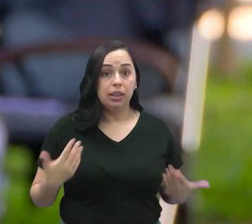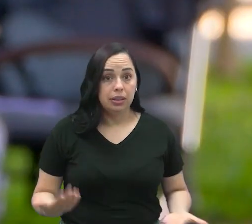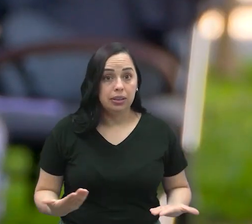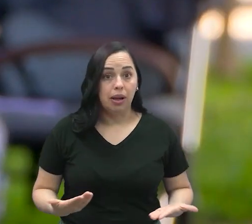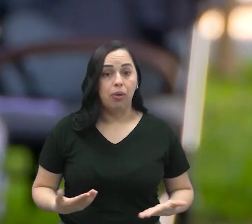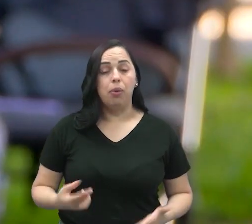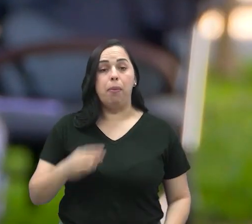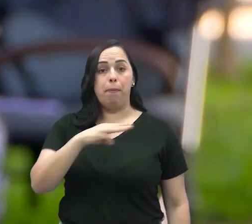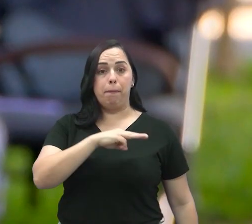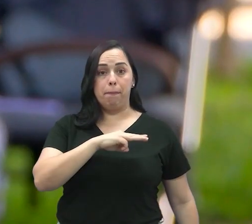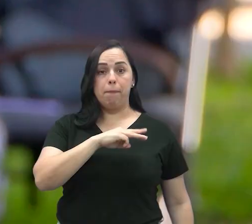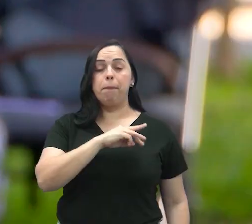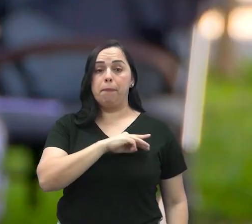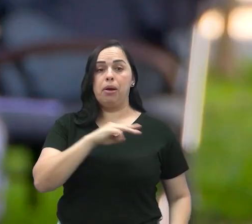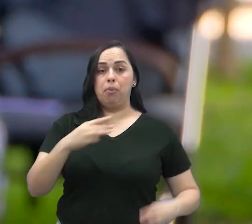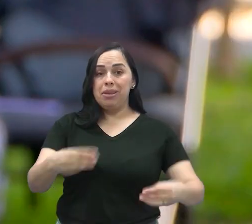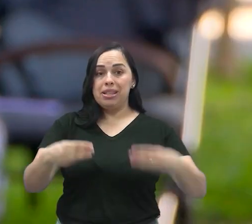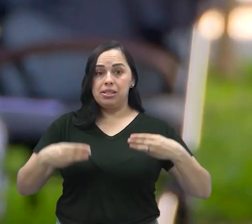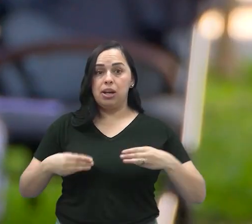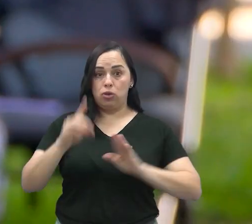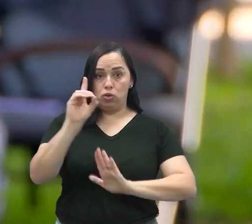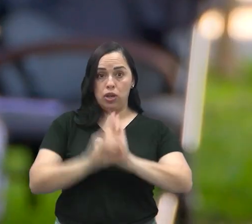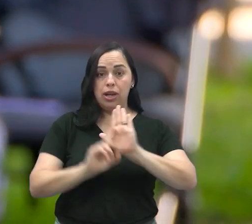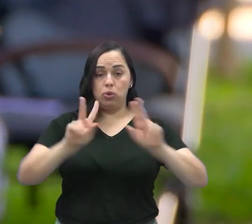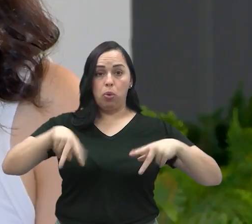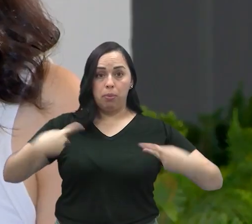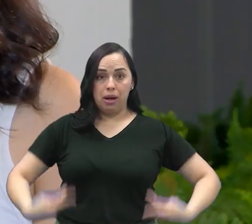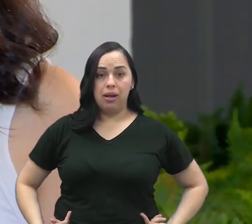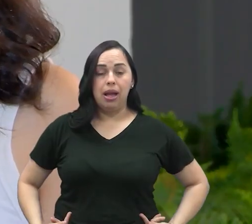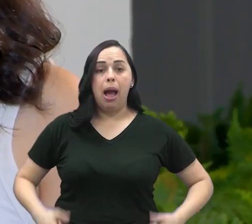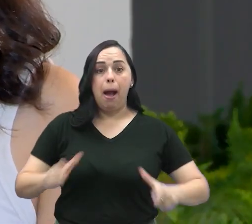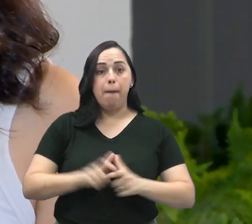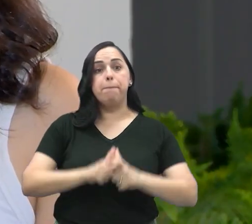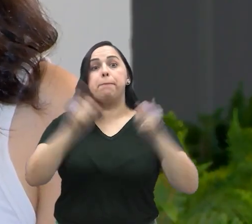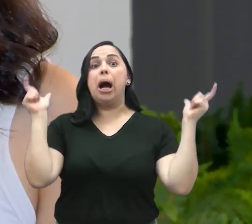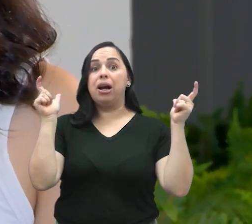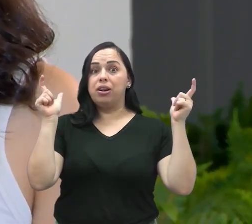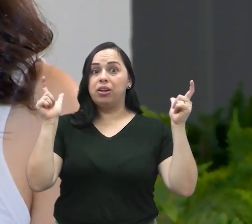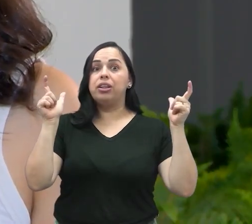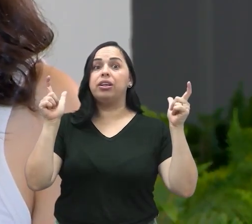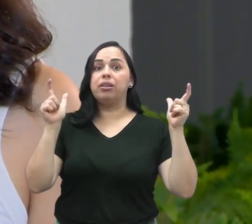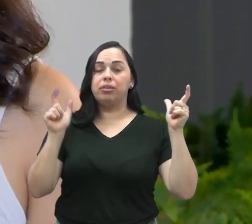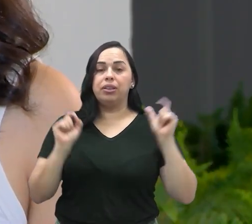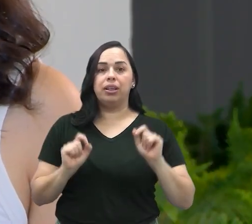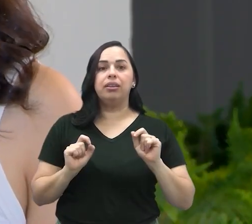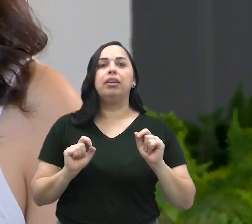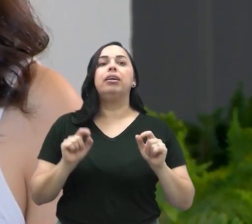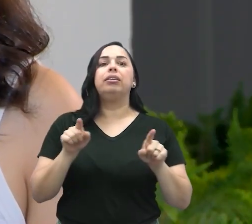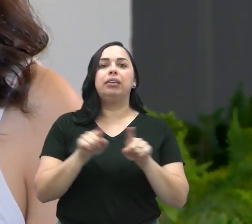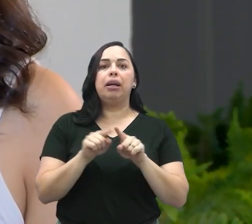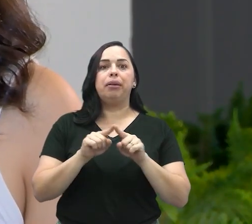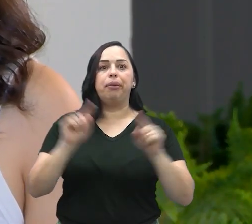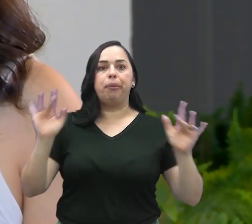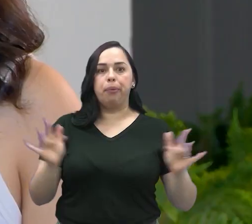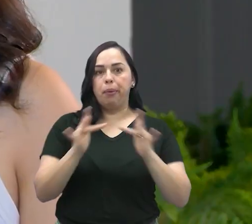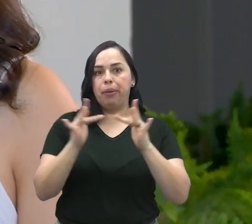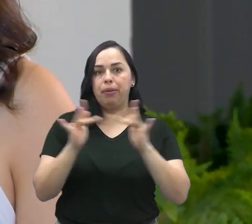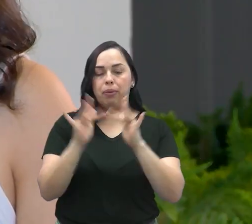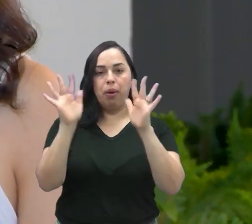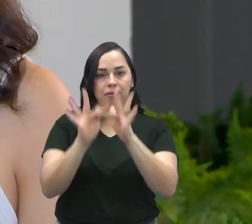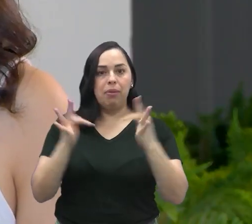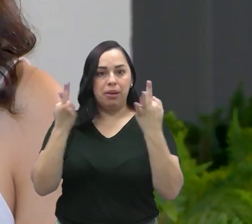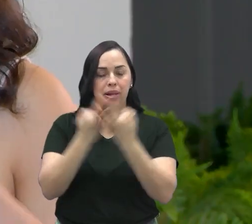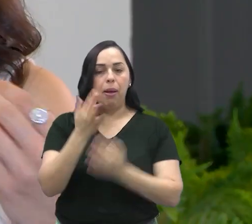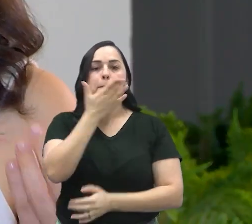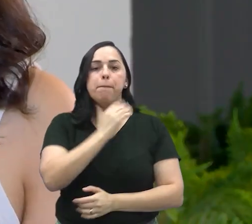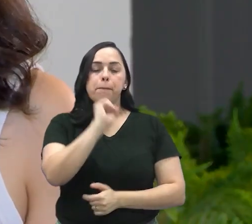maioria aconteceu na casa da vítima ou do suspeito. É muito comum acontecer entre parentes de primeiro grau, então entre